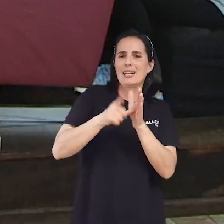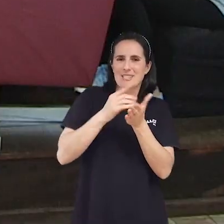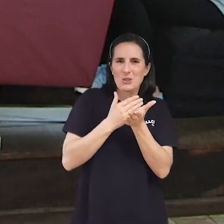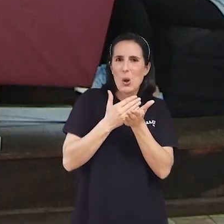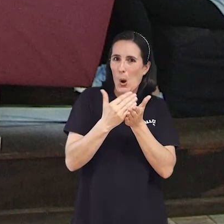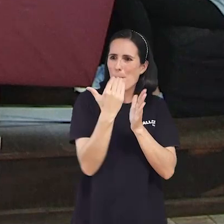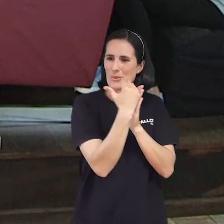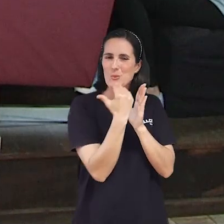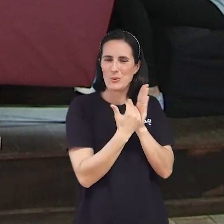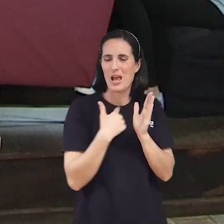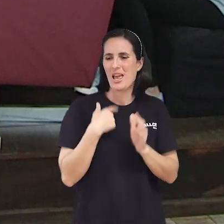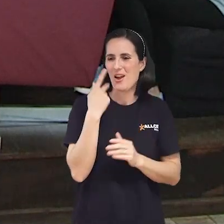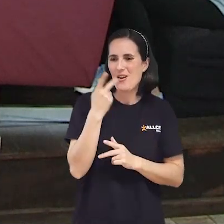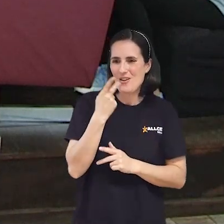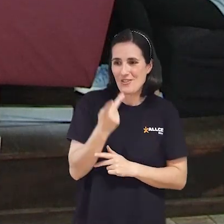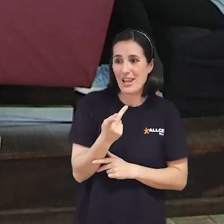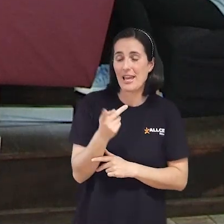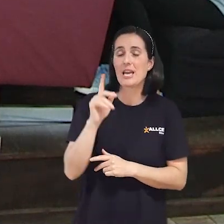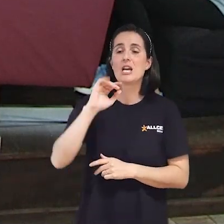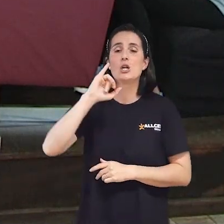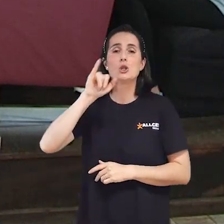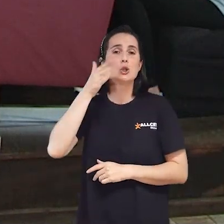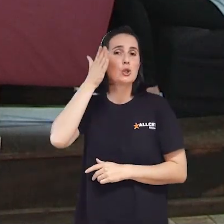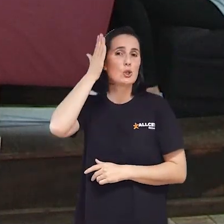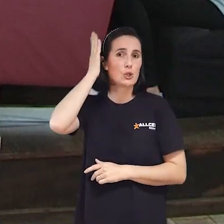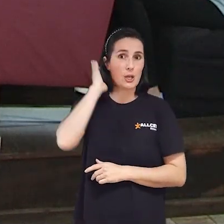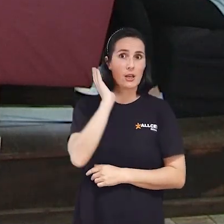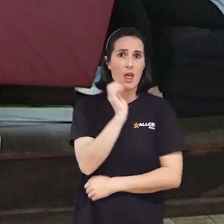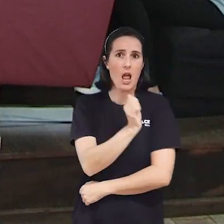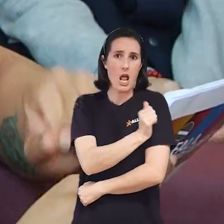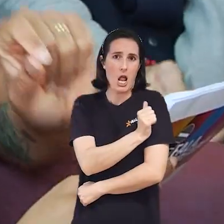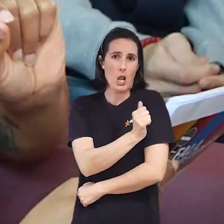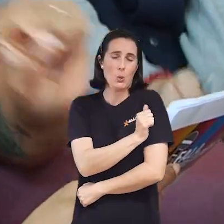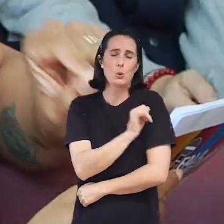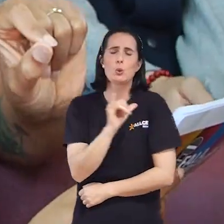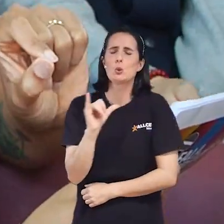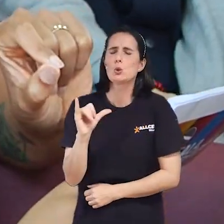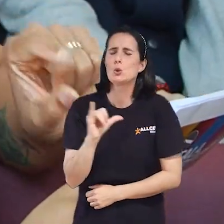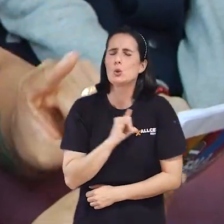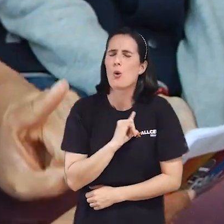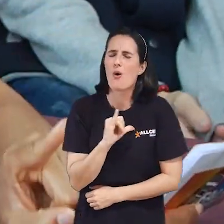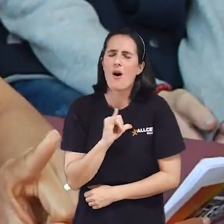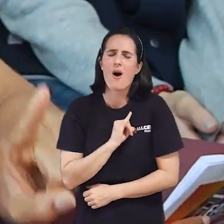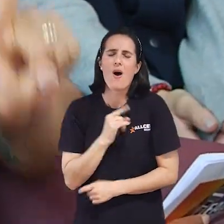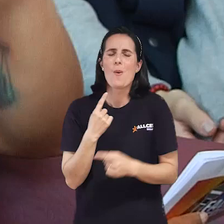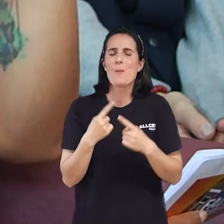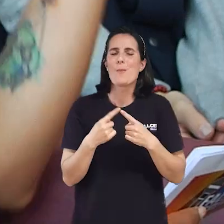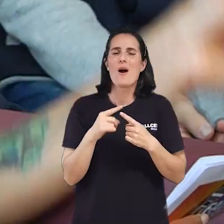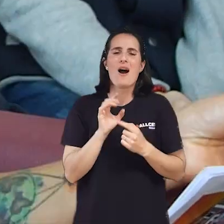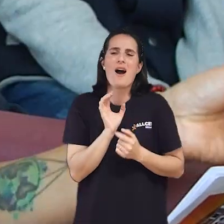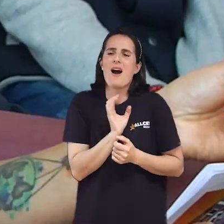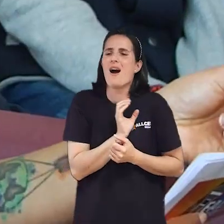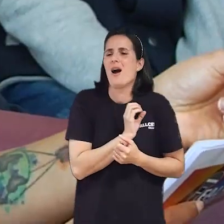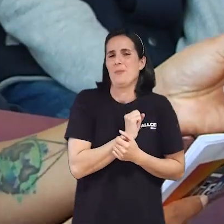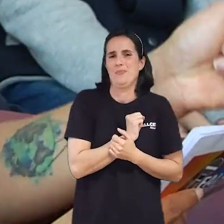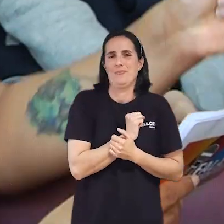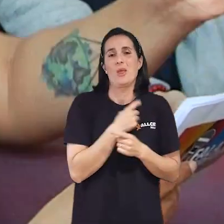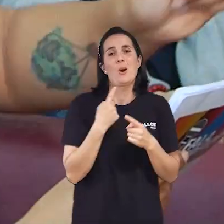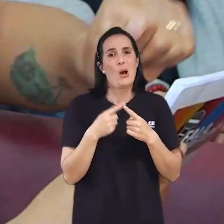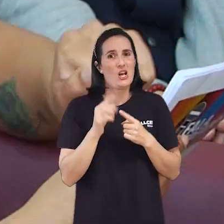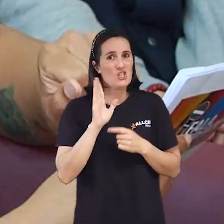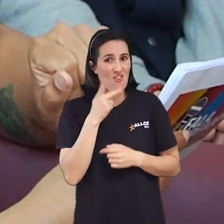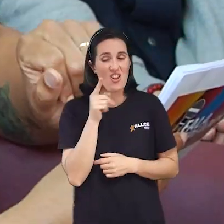jaraguaenses. Legal. E bacana você compartilhar conosco Legal. essas histórias. Vamos então voltar lá no início do nosso